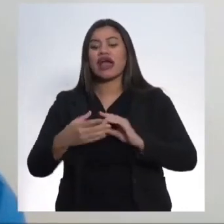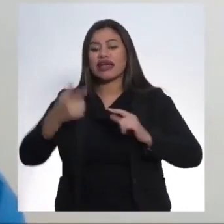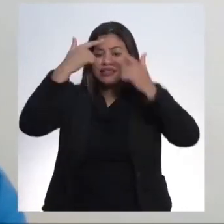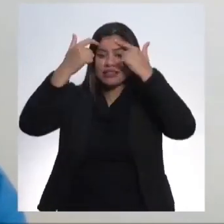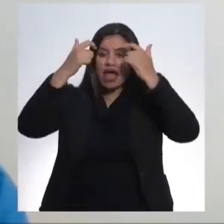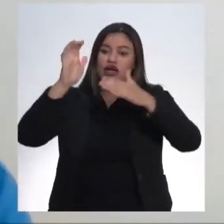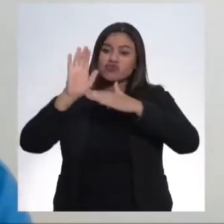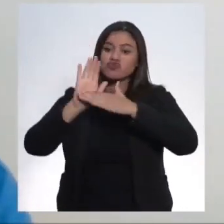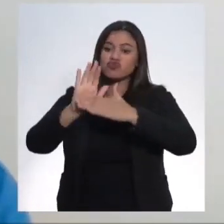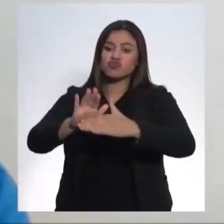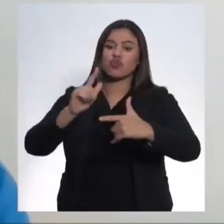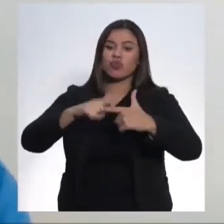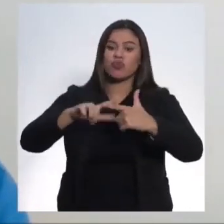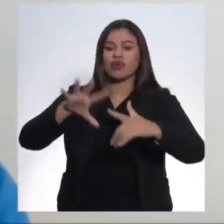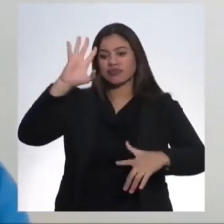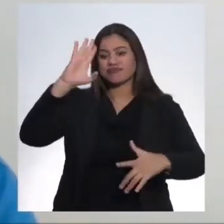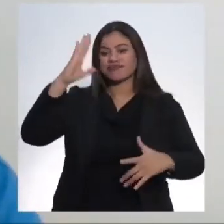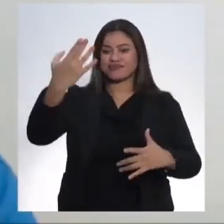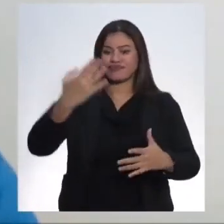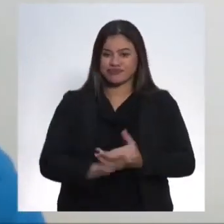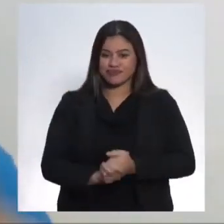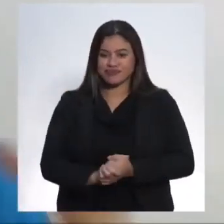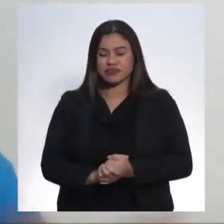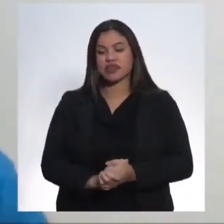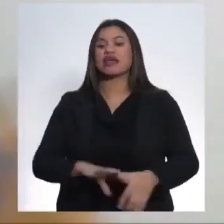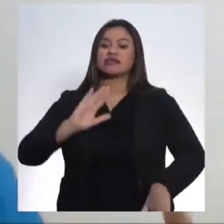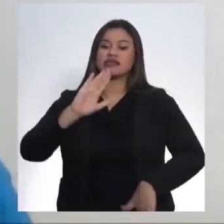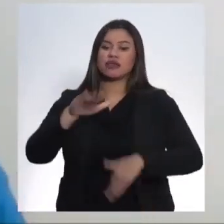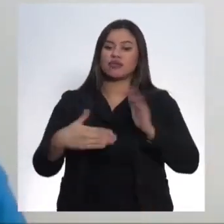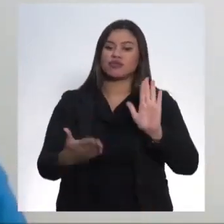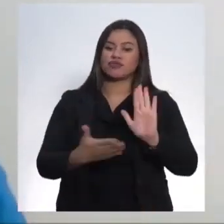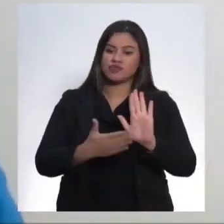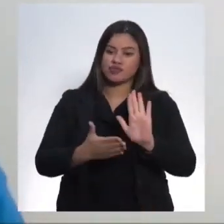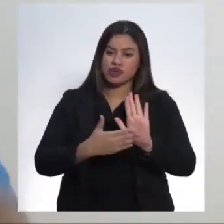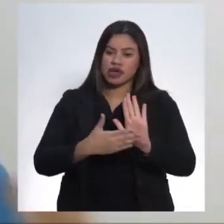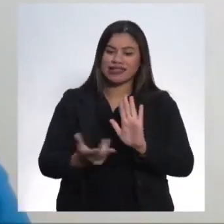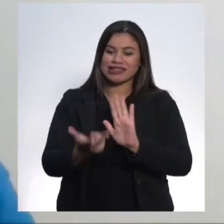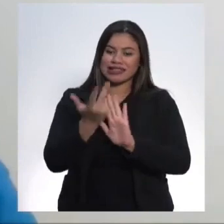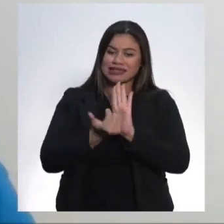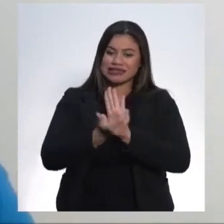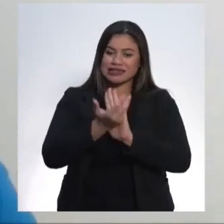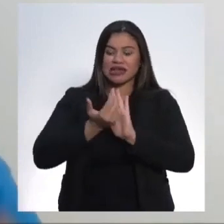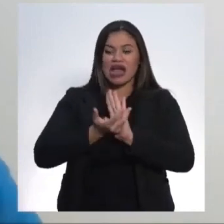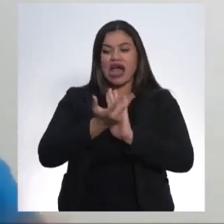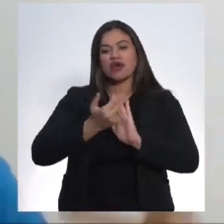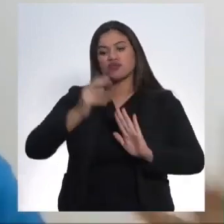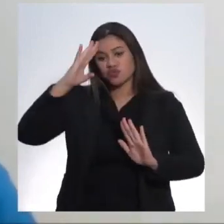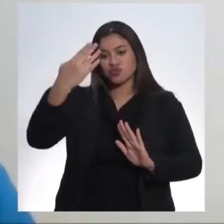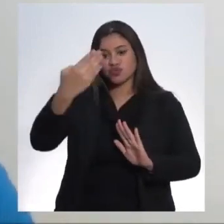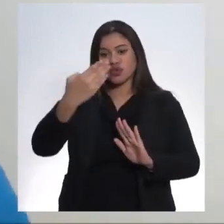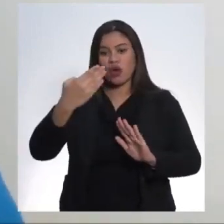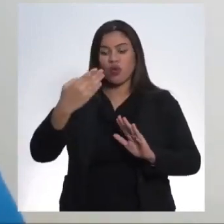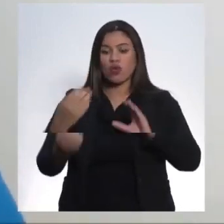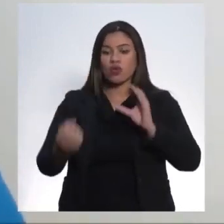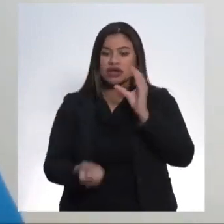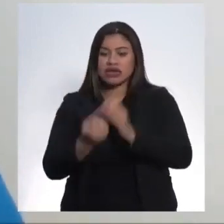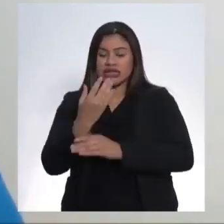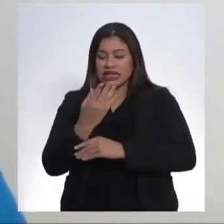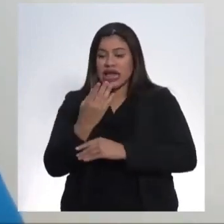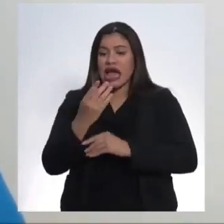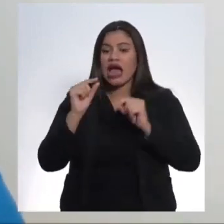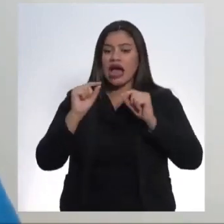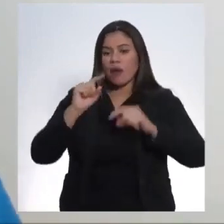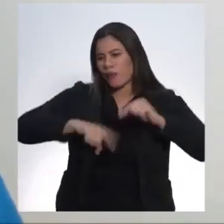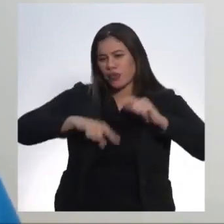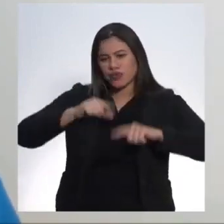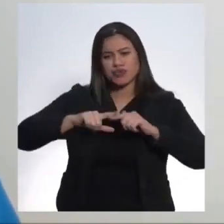problema. Partindo disso, prototipar, desenhar uma solução, criar algo que possa de fato ser implementado para resolver